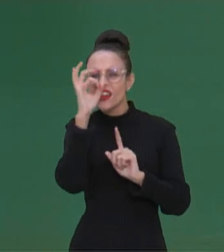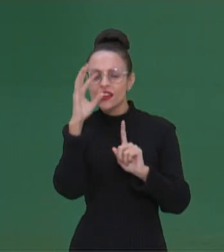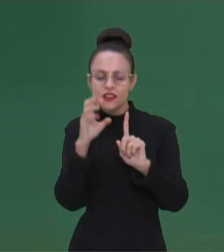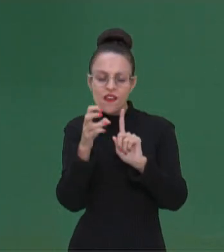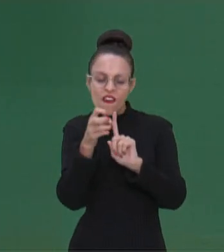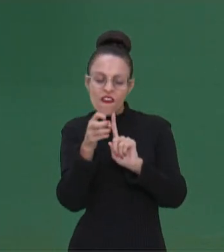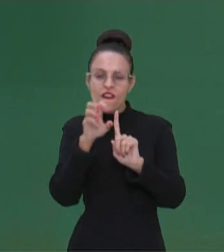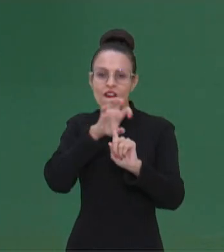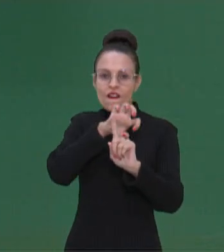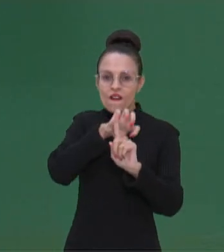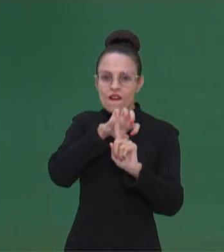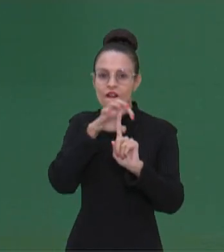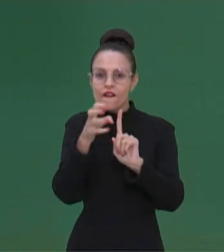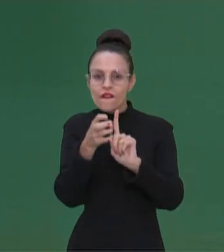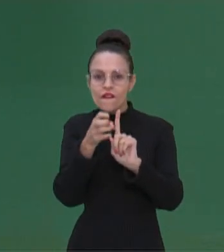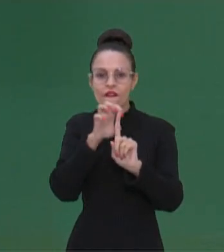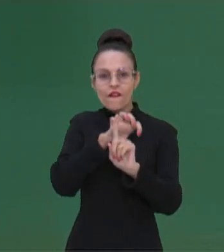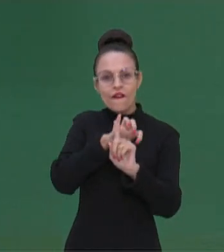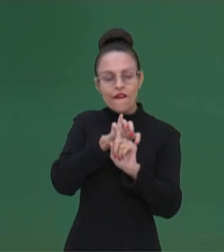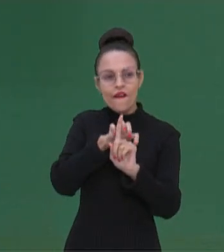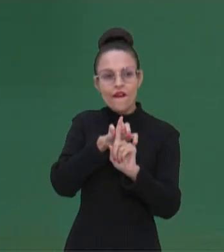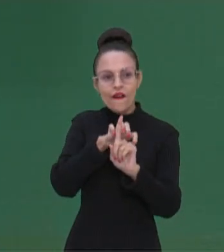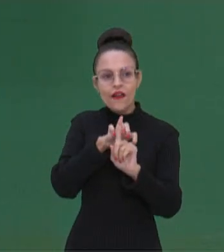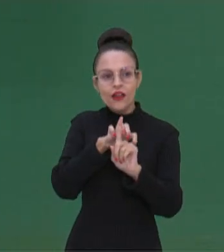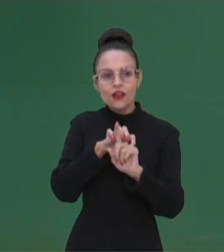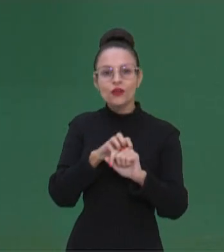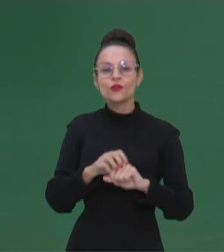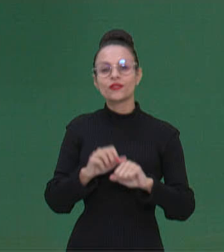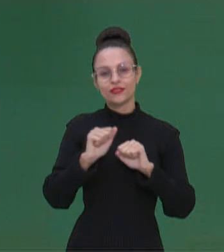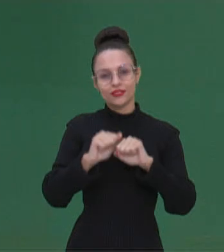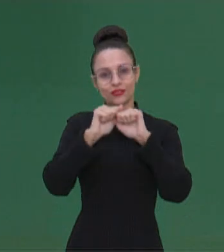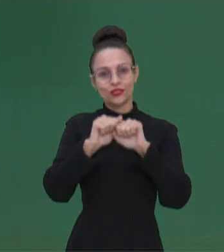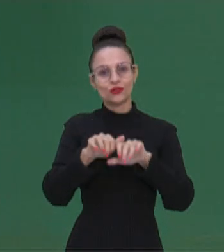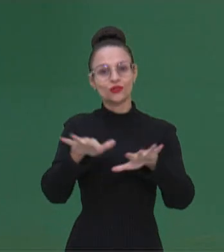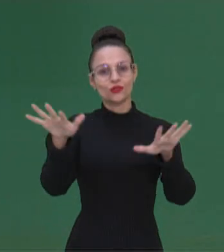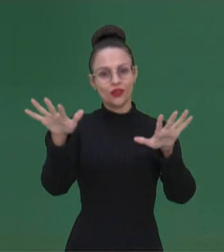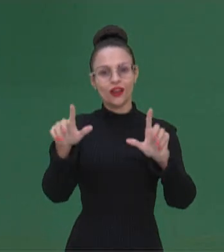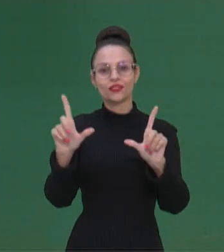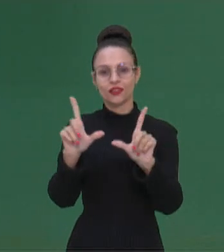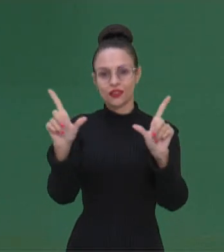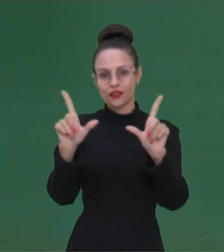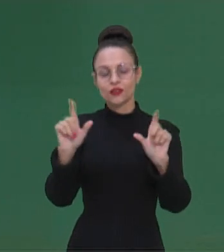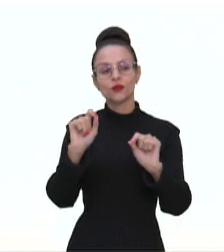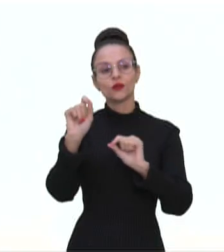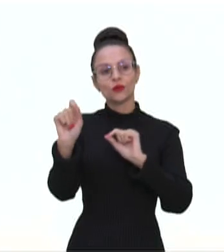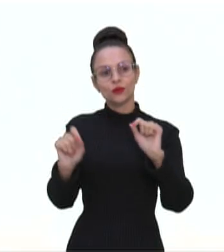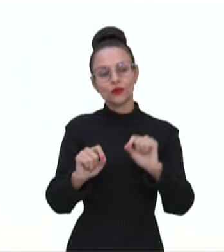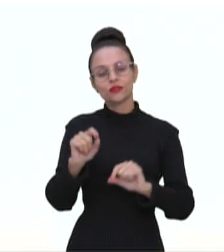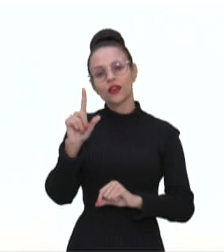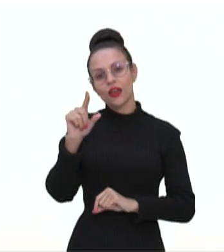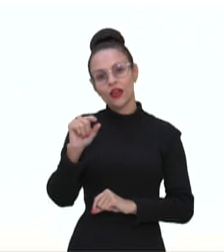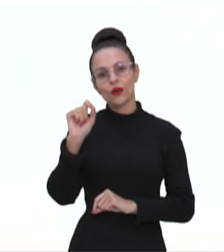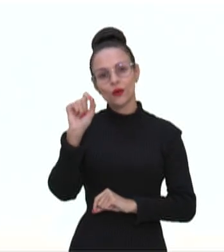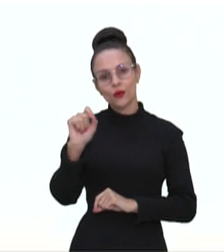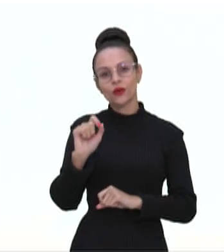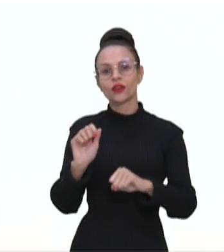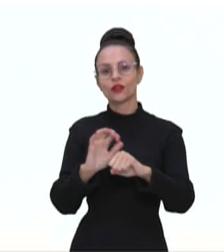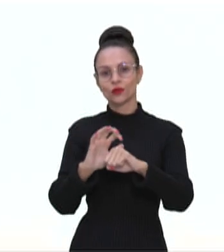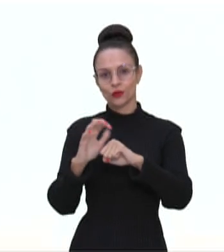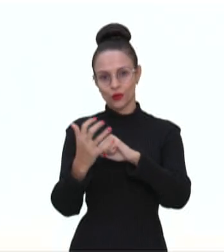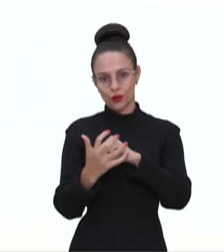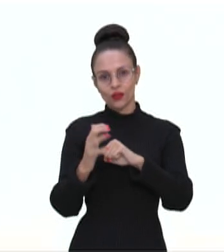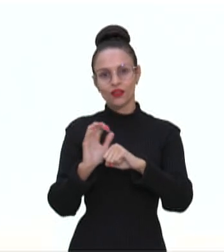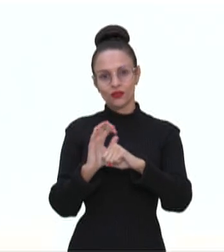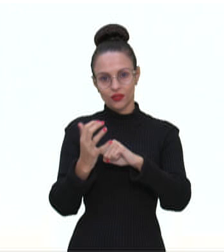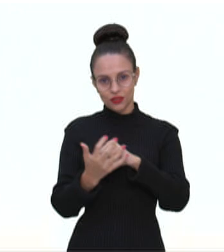estão aí sendo divulgados na mídia, né? Então, são o quê? Os bichinhos do coronavírus,